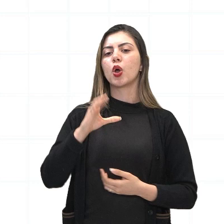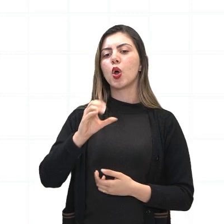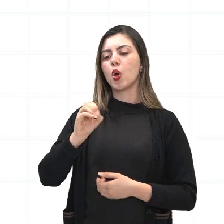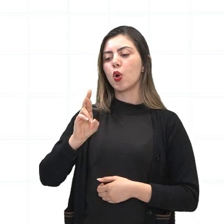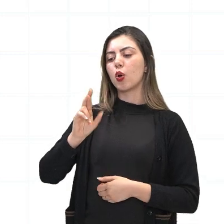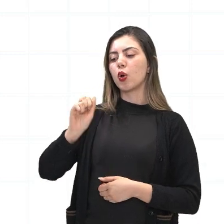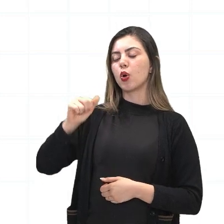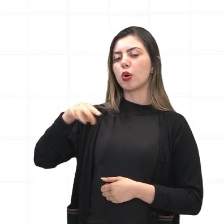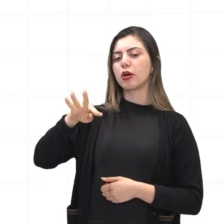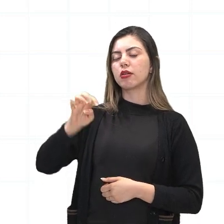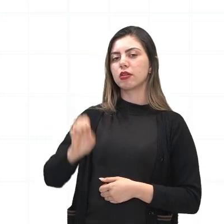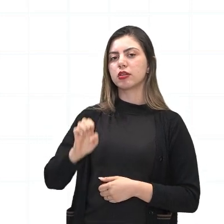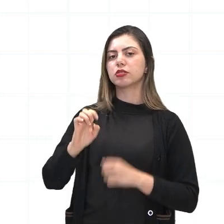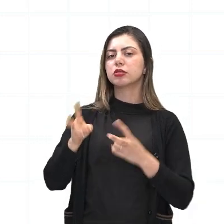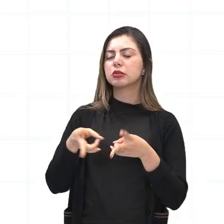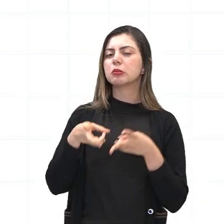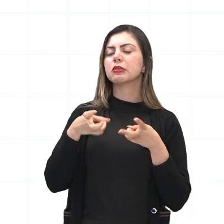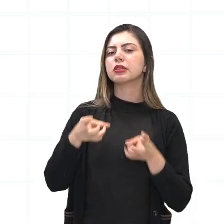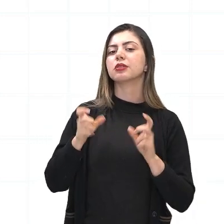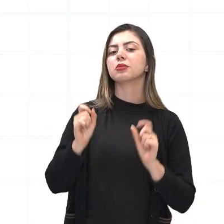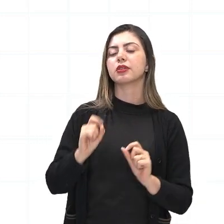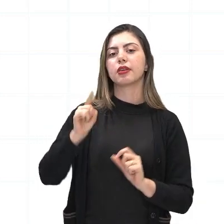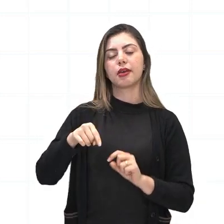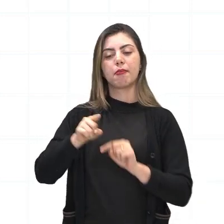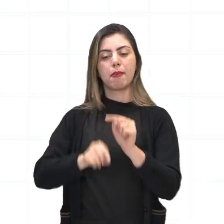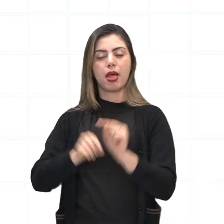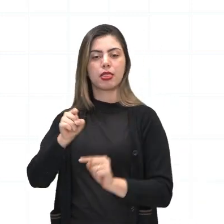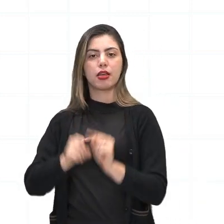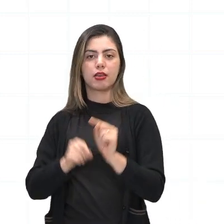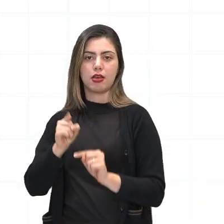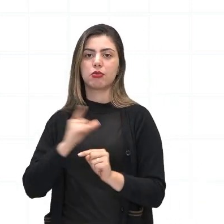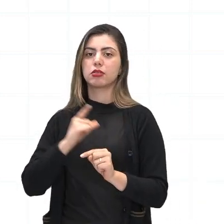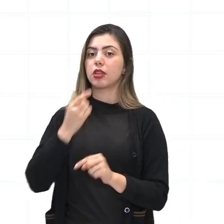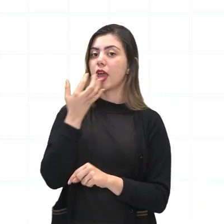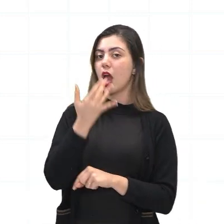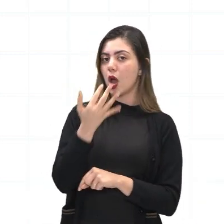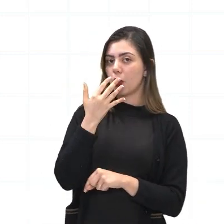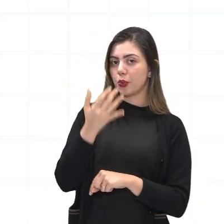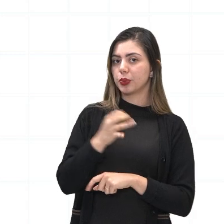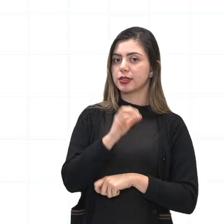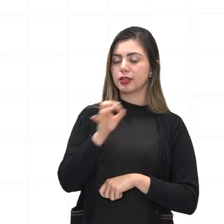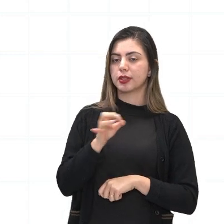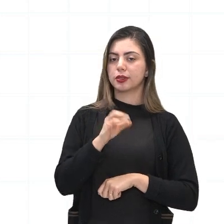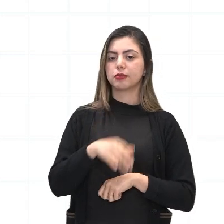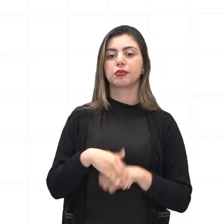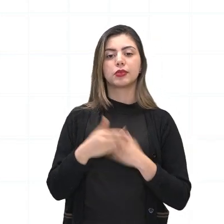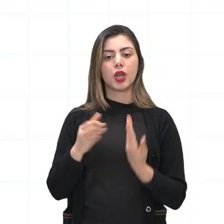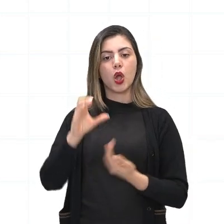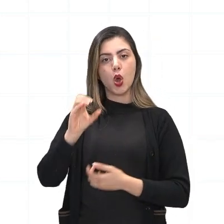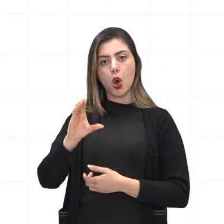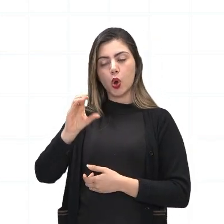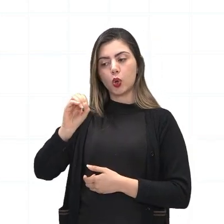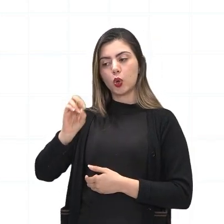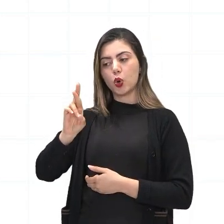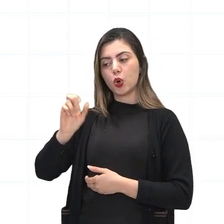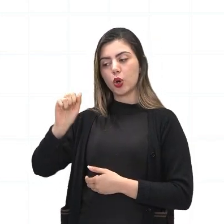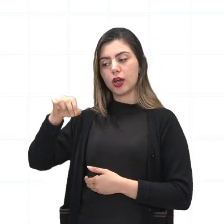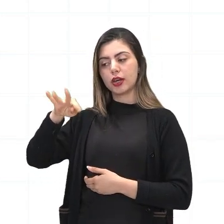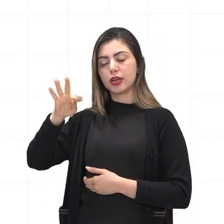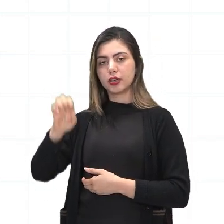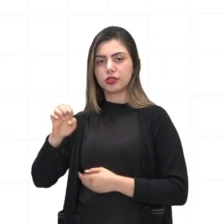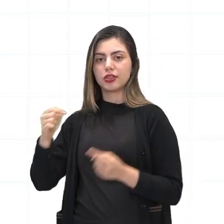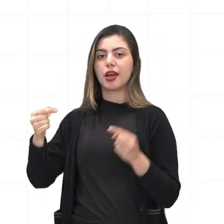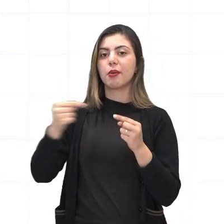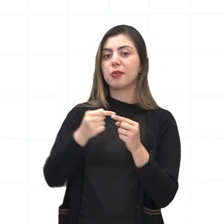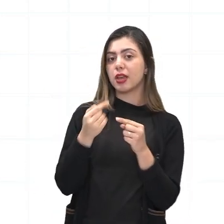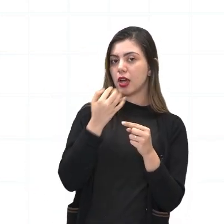vamos perceber que eles são os materiais que dão a cor para isso. Por isso, corantes. Dessa forma,